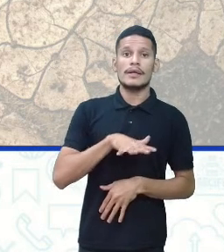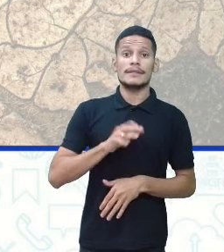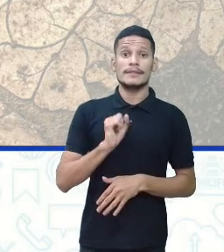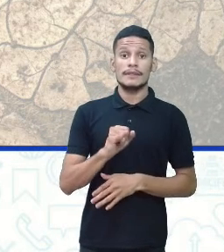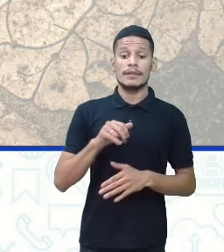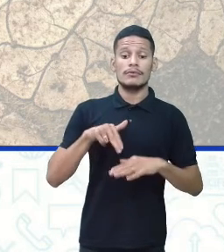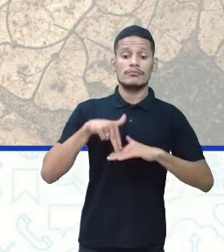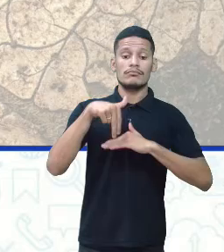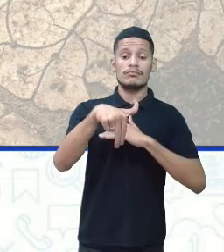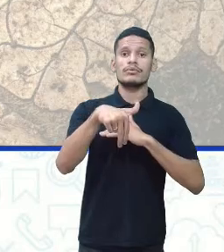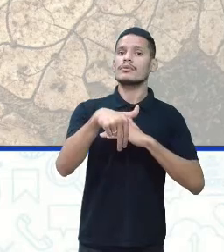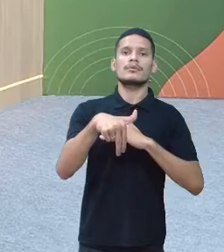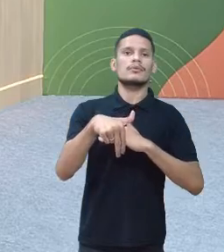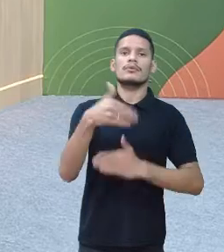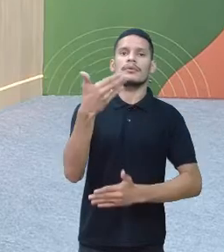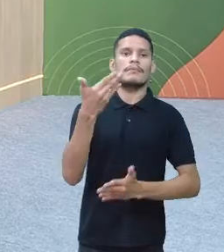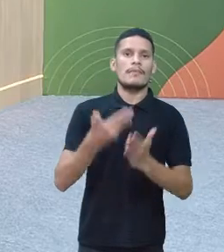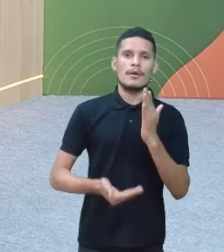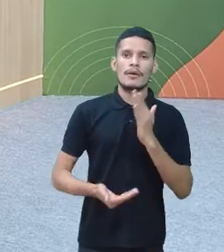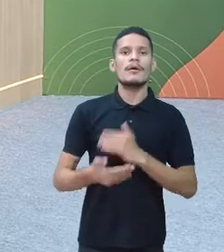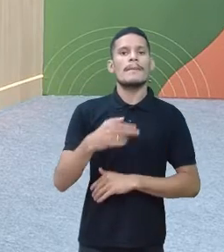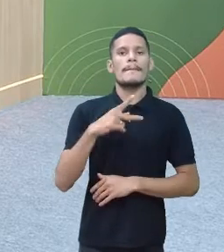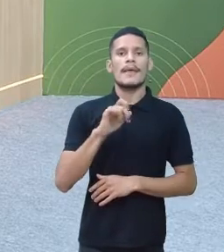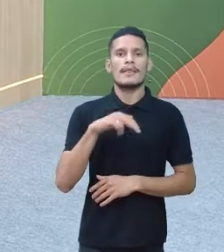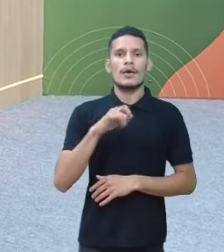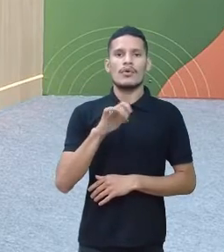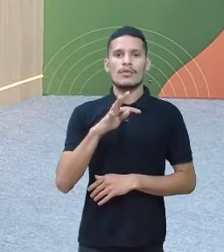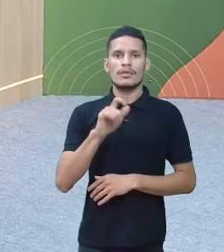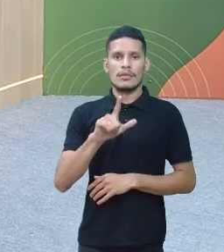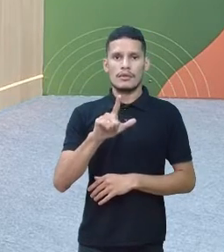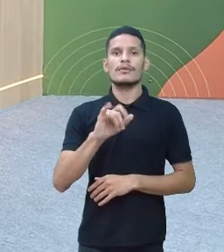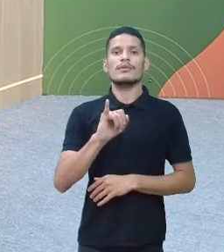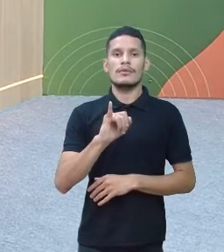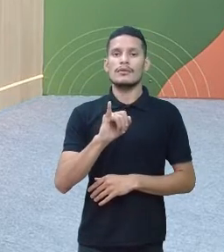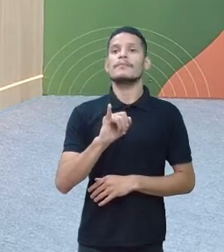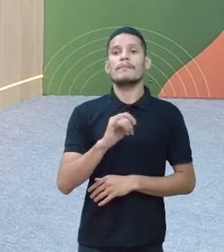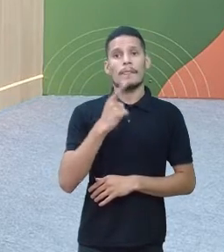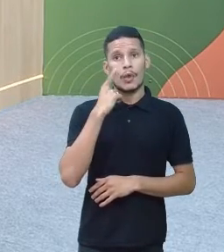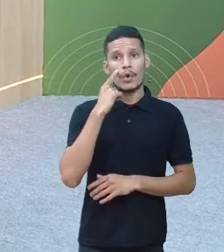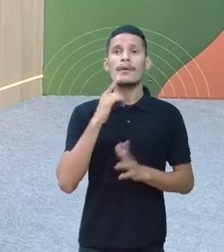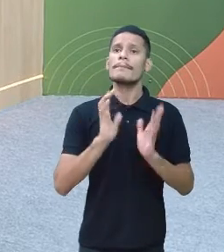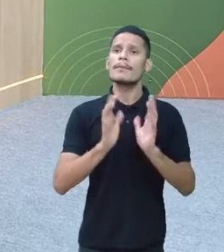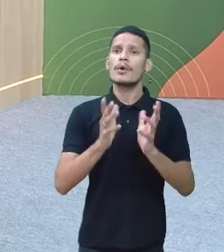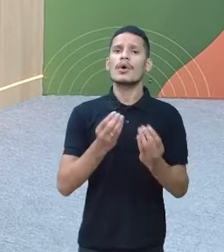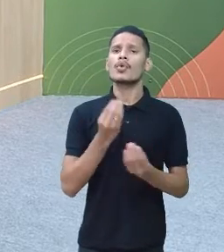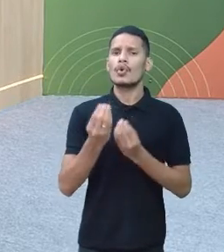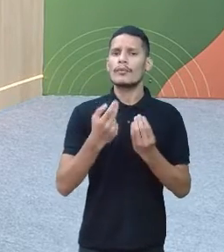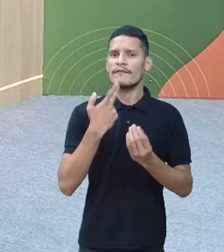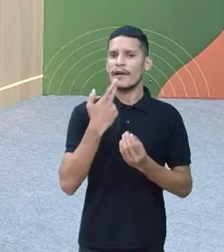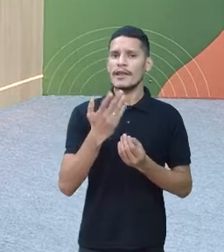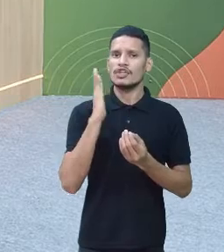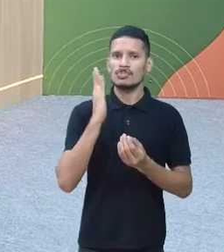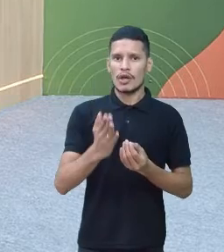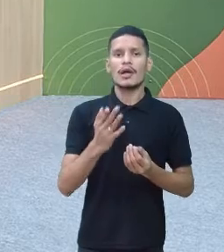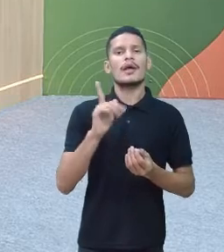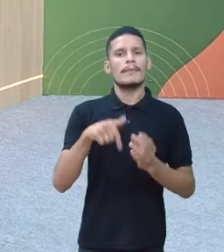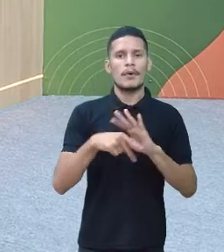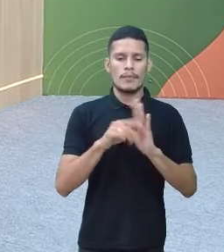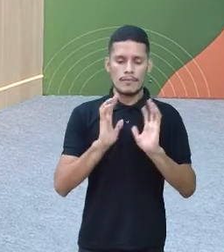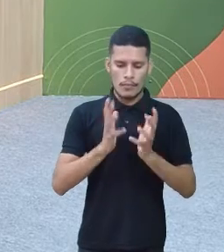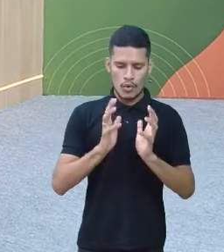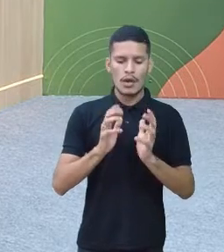da área, é pênalti. E a bola? A bola a gente já falou, né? É uma